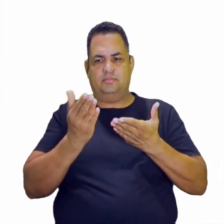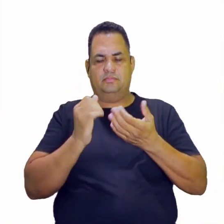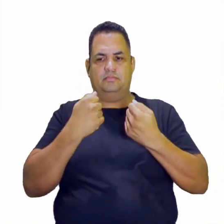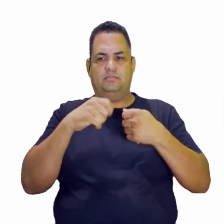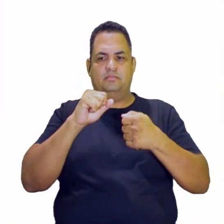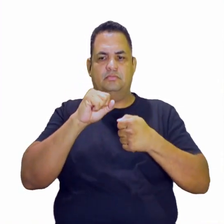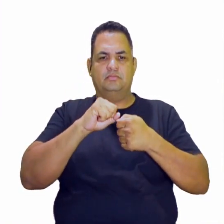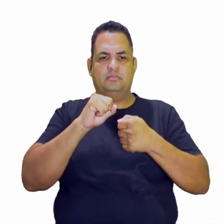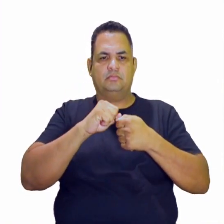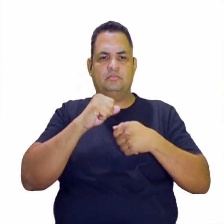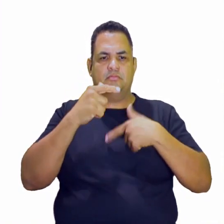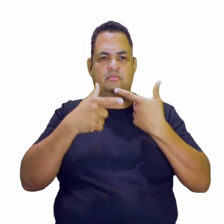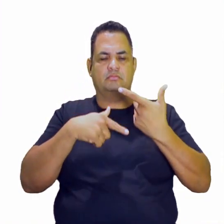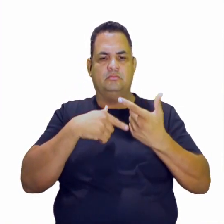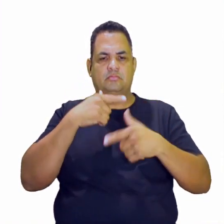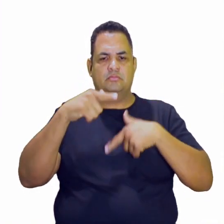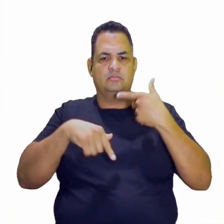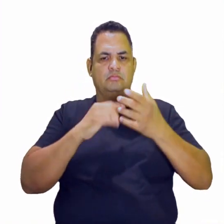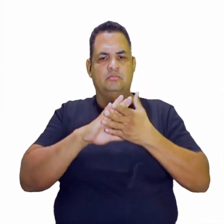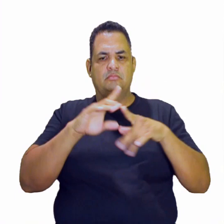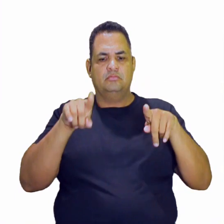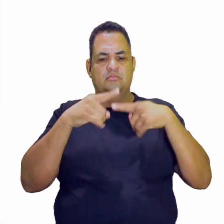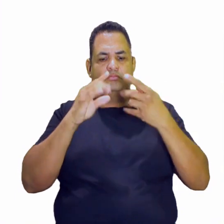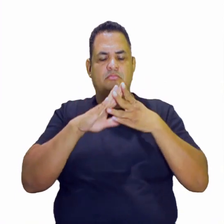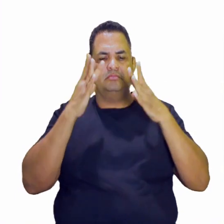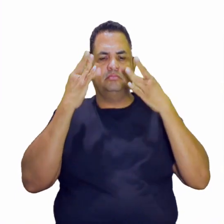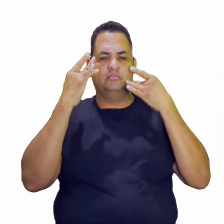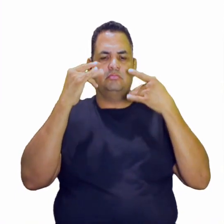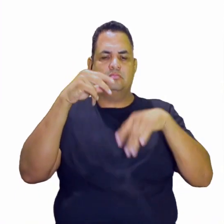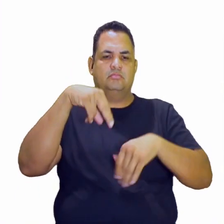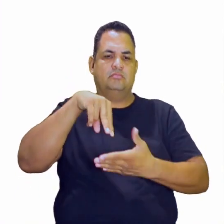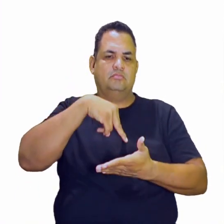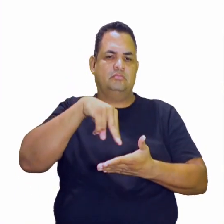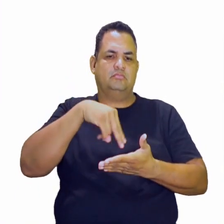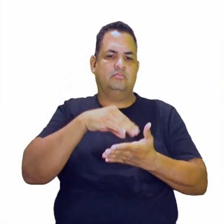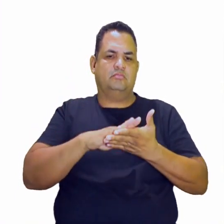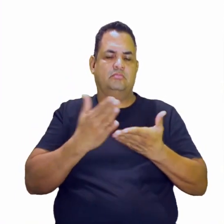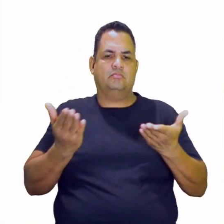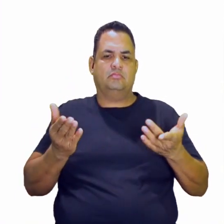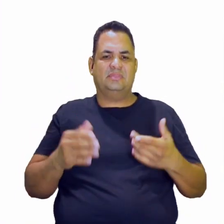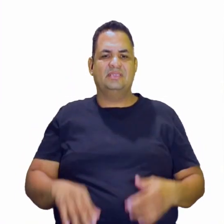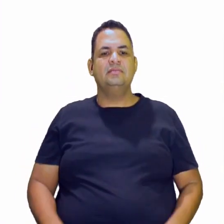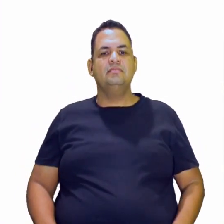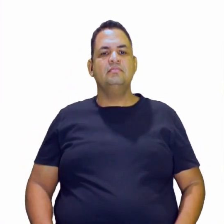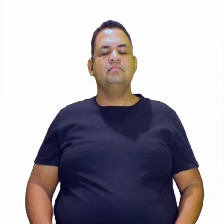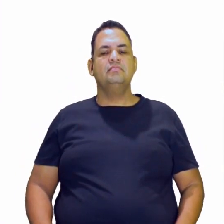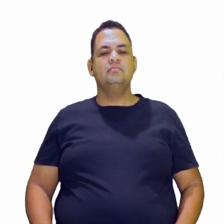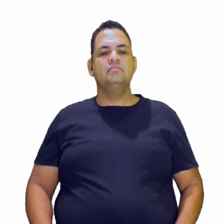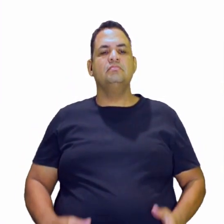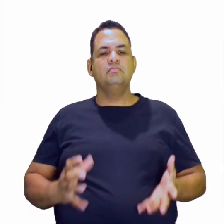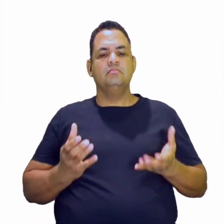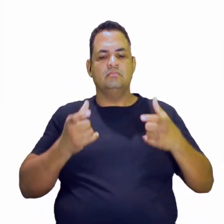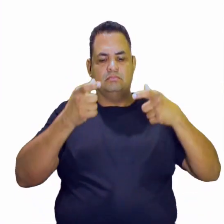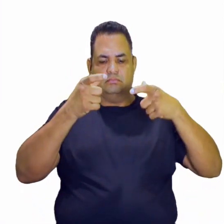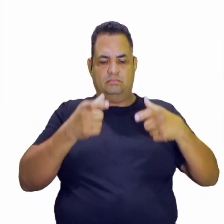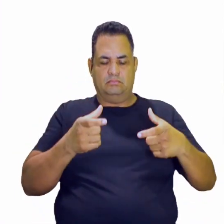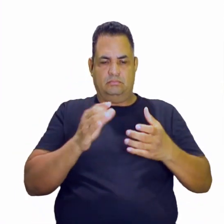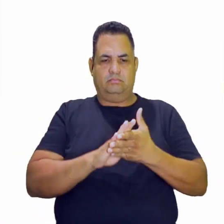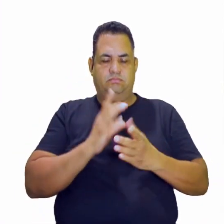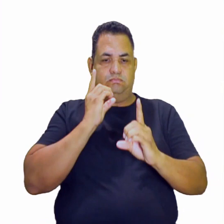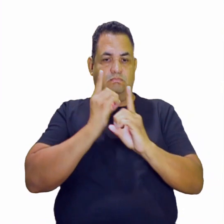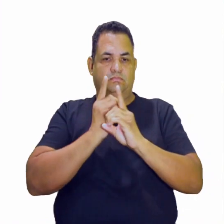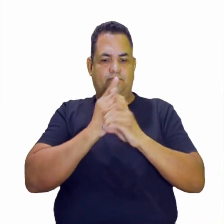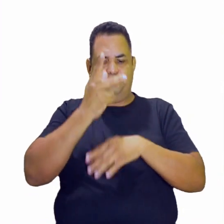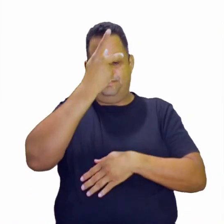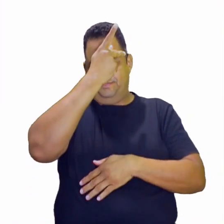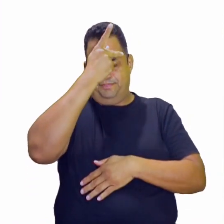ser feitas trabalhos com música, com teatro, com dança, certo? Então, é o local onde encontra os cidadãos,